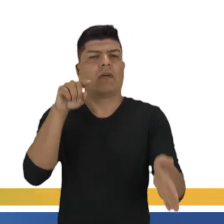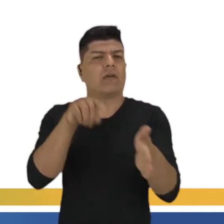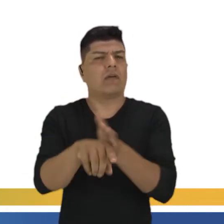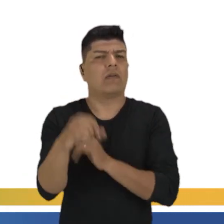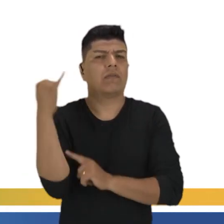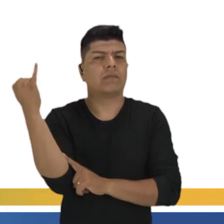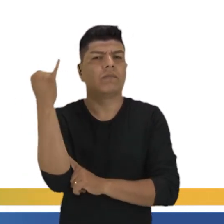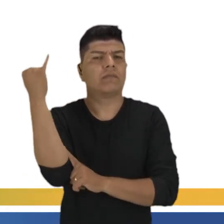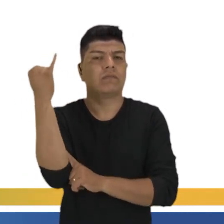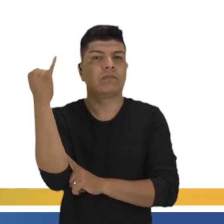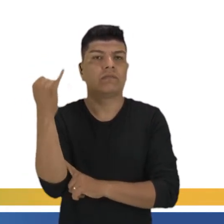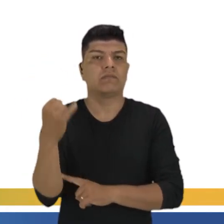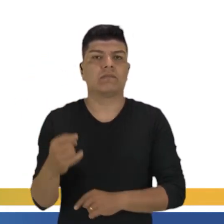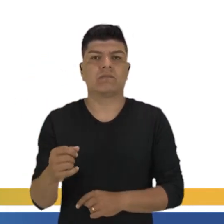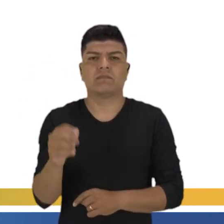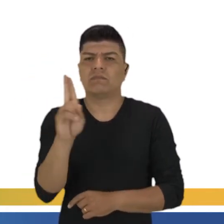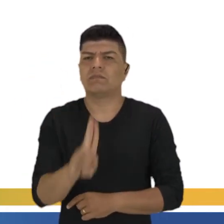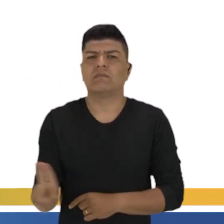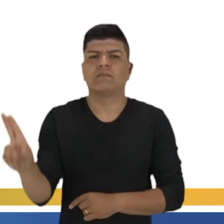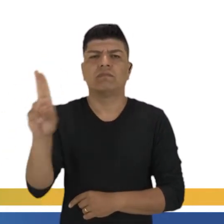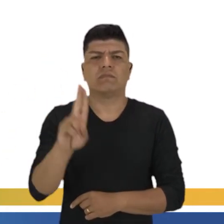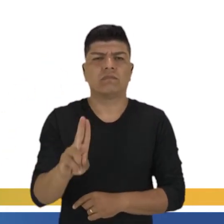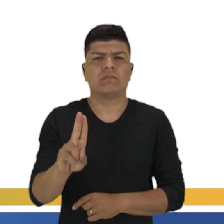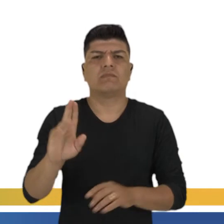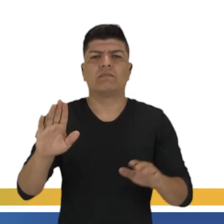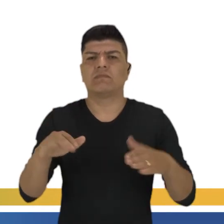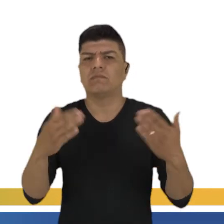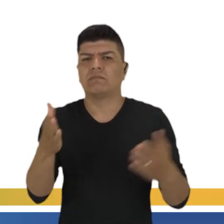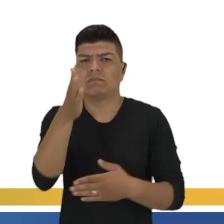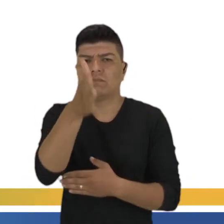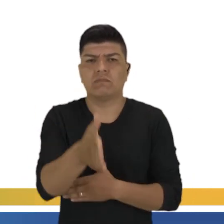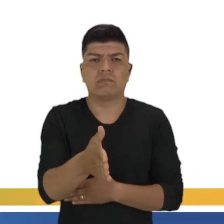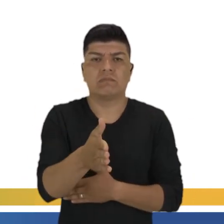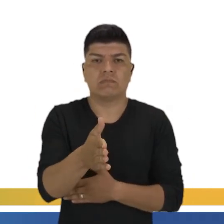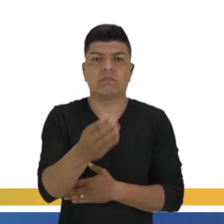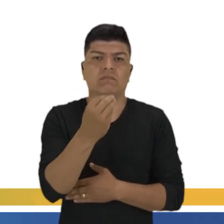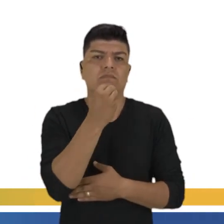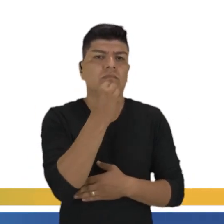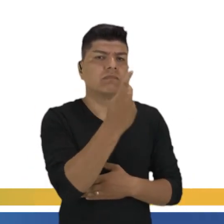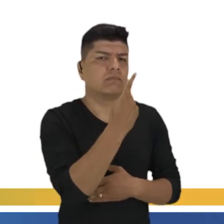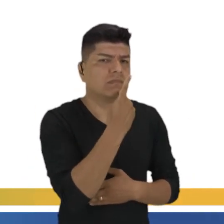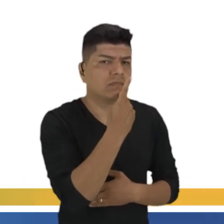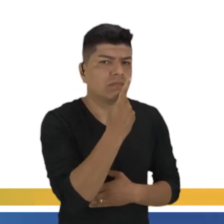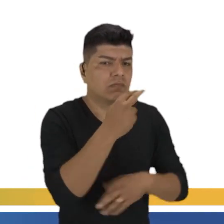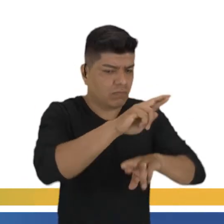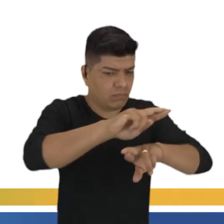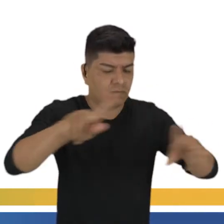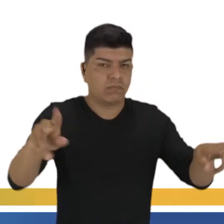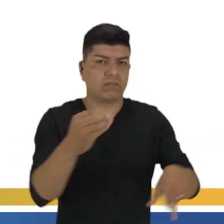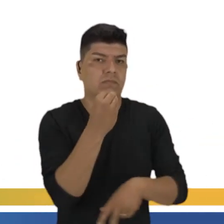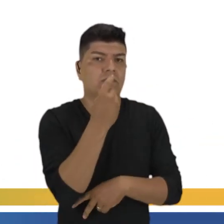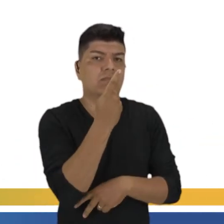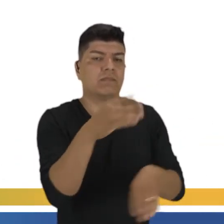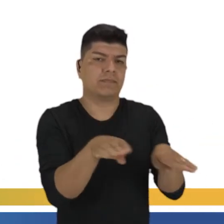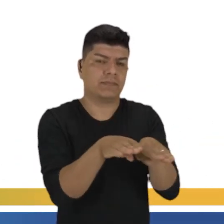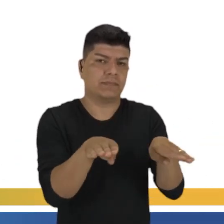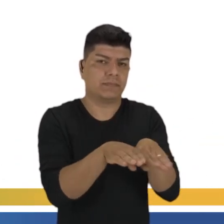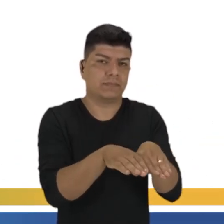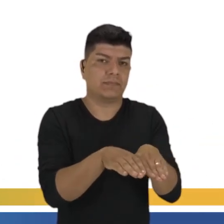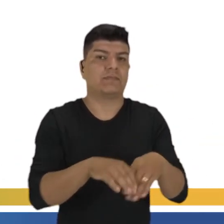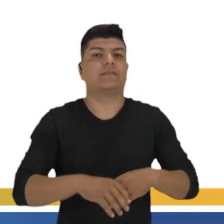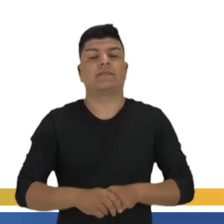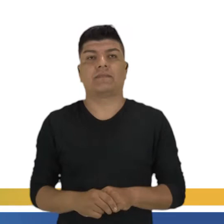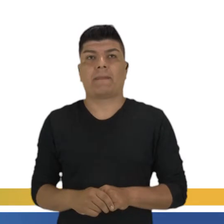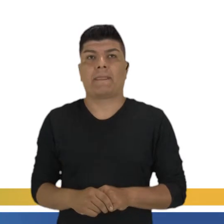pergunta: para que serve as grandezas diretamente proporcional e inversamente proporcional?